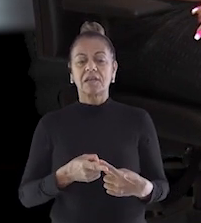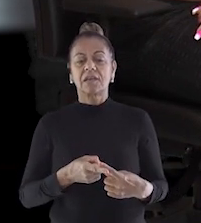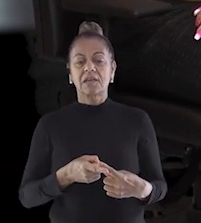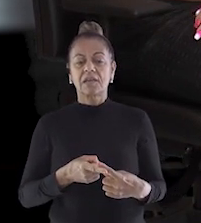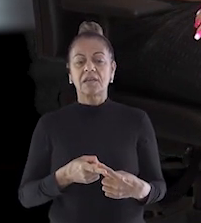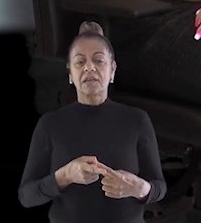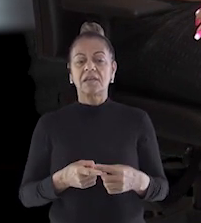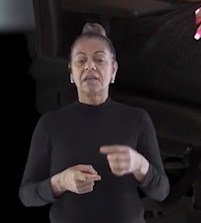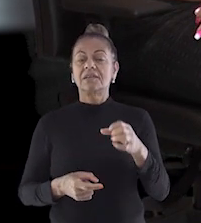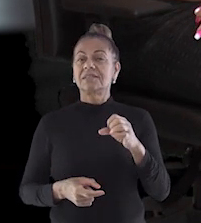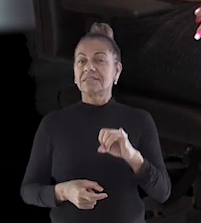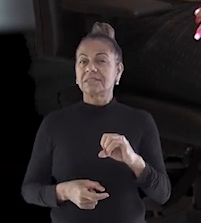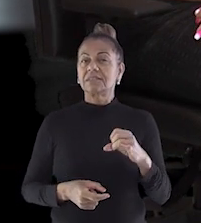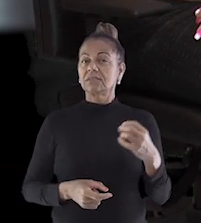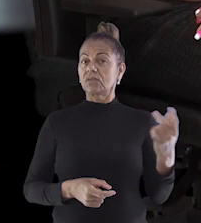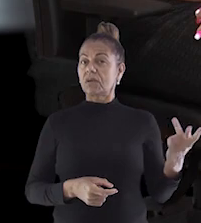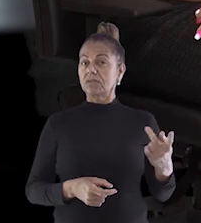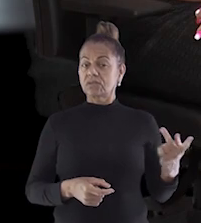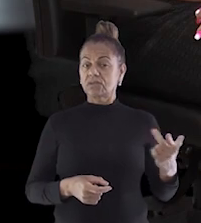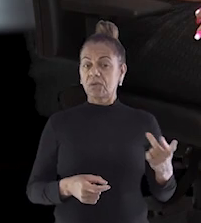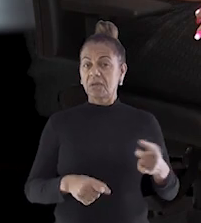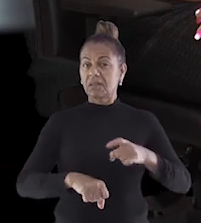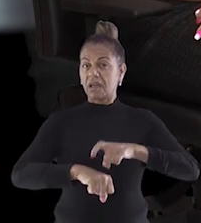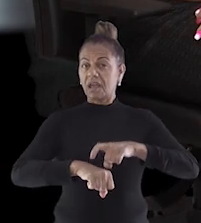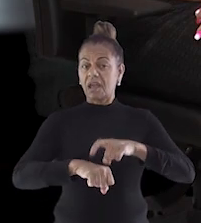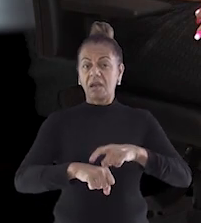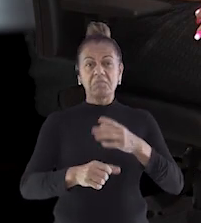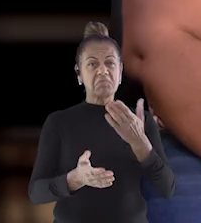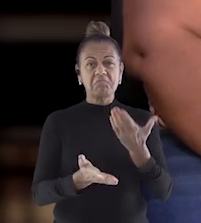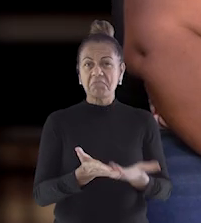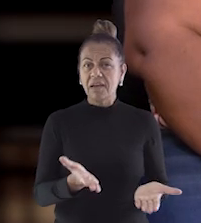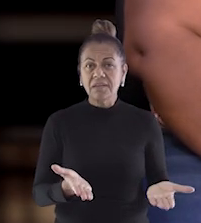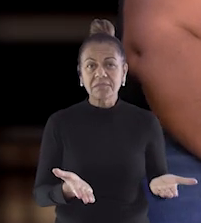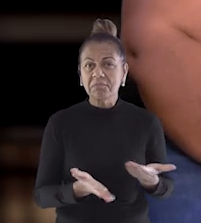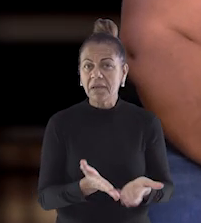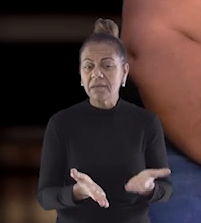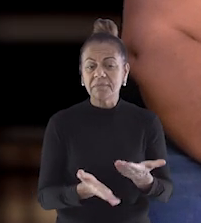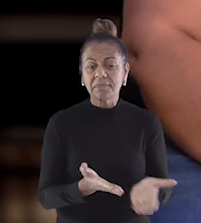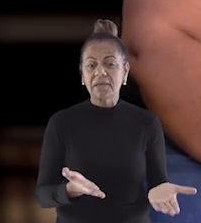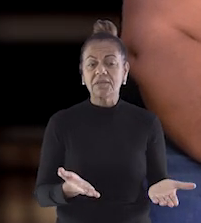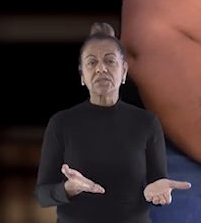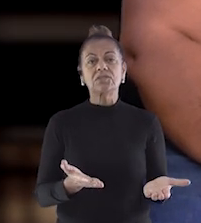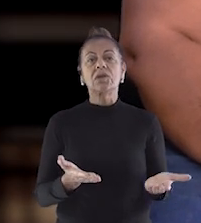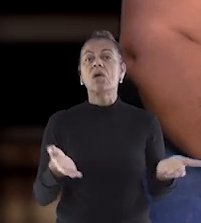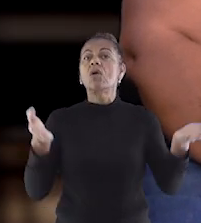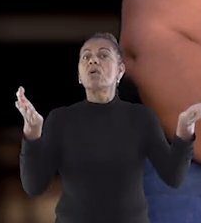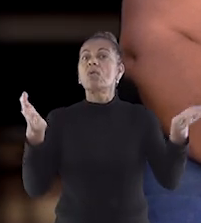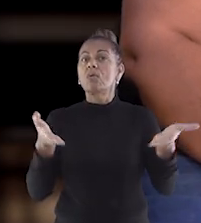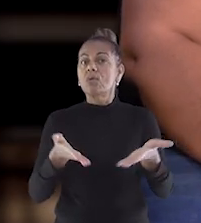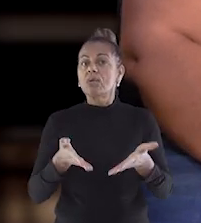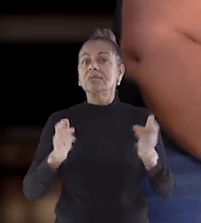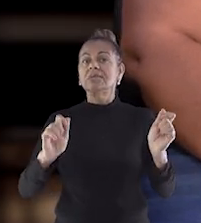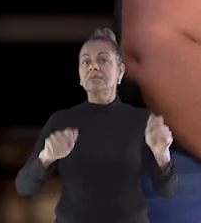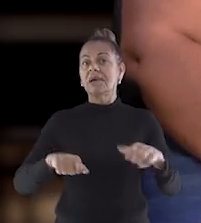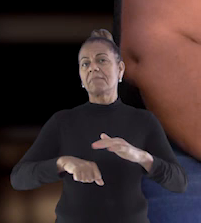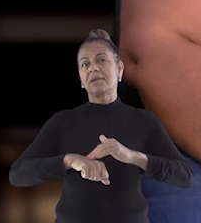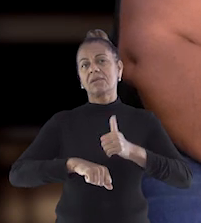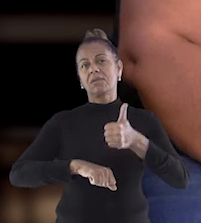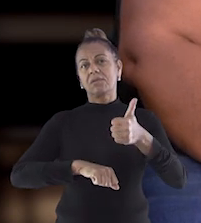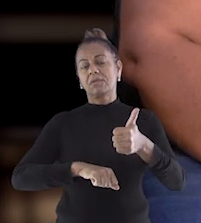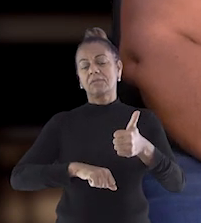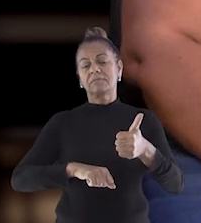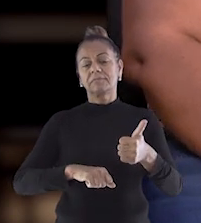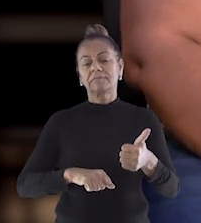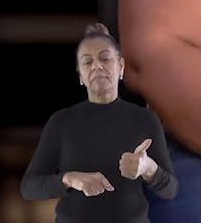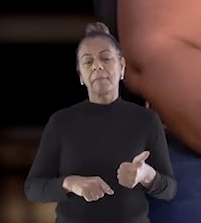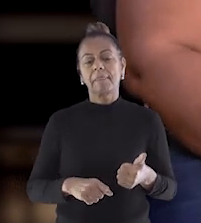perca tempo. Não perca tempo, porque se nós, eu falo nós, não tivéssemos perdido tanto